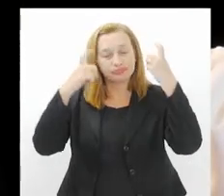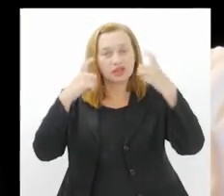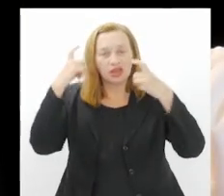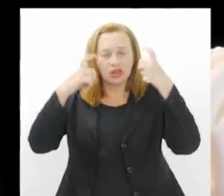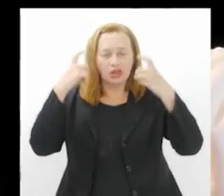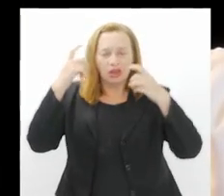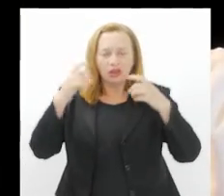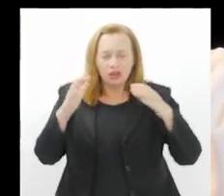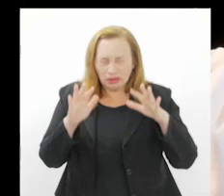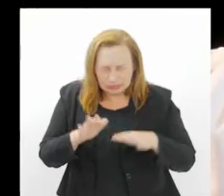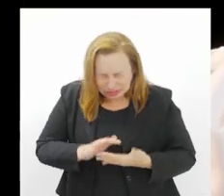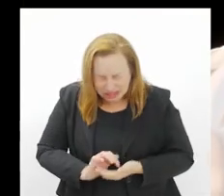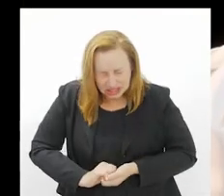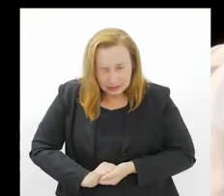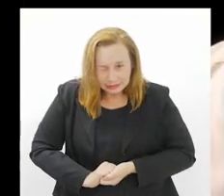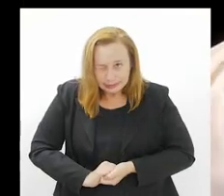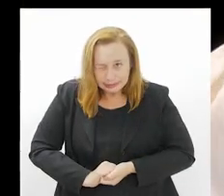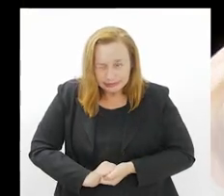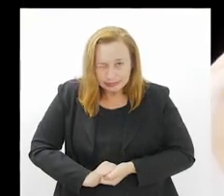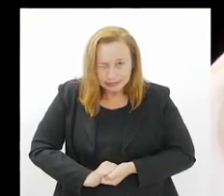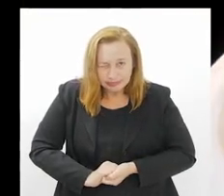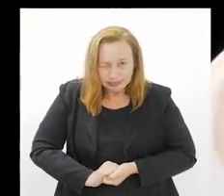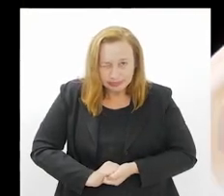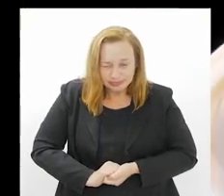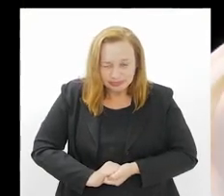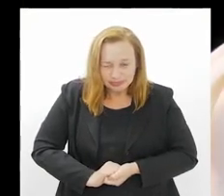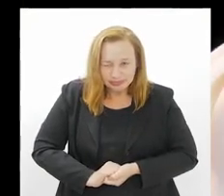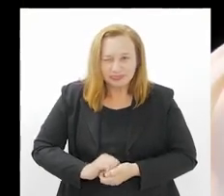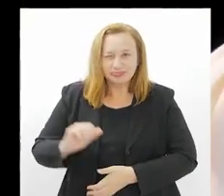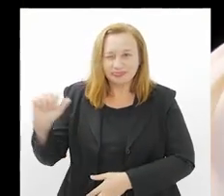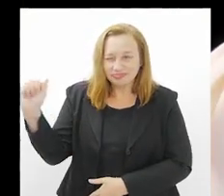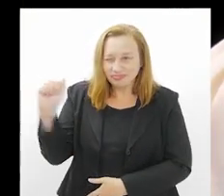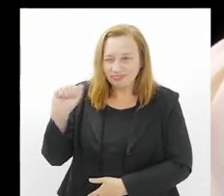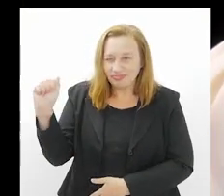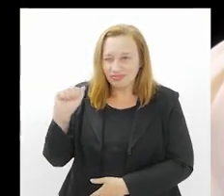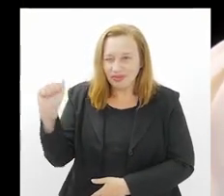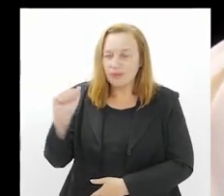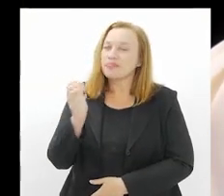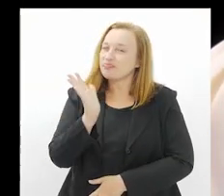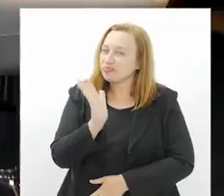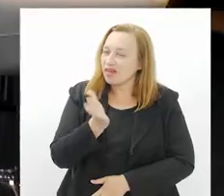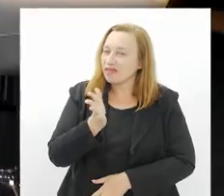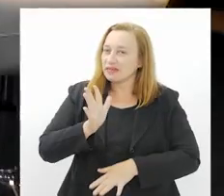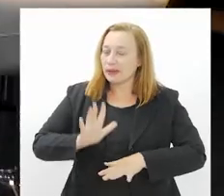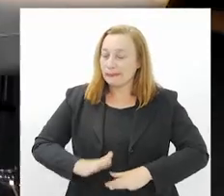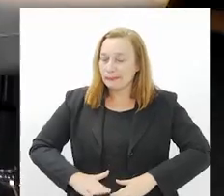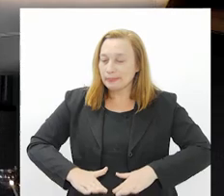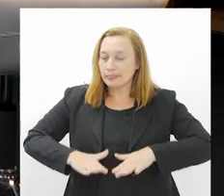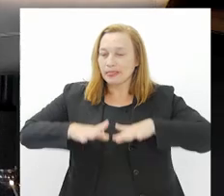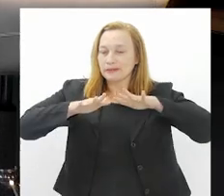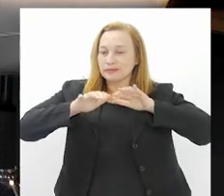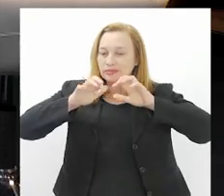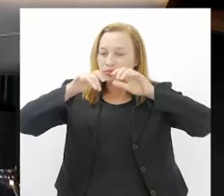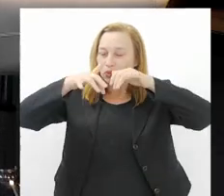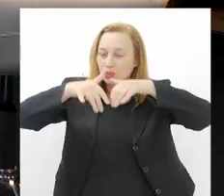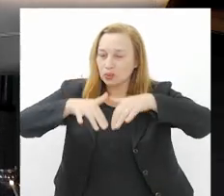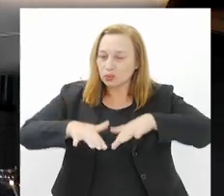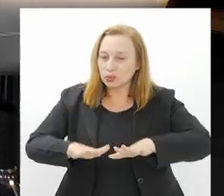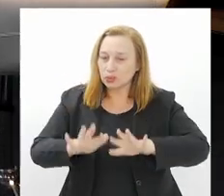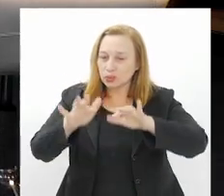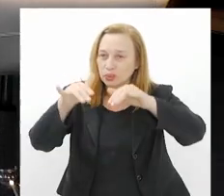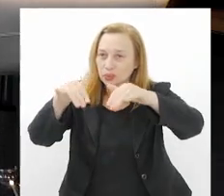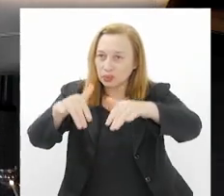muito preocupante, porque já em Atafona a gente já tem, né, a invasão do mar, né? E